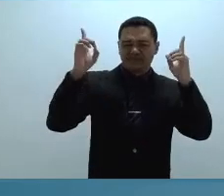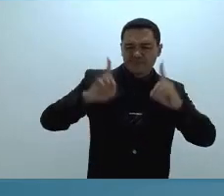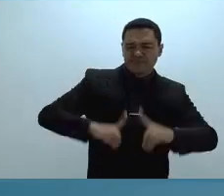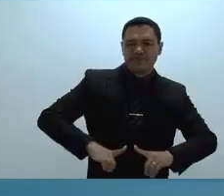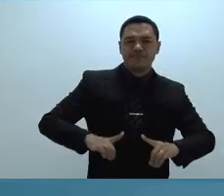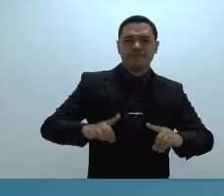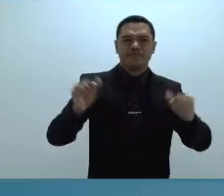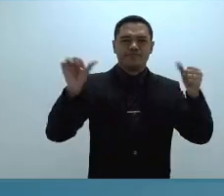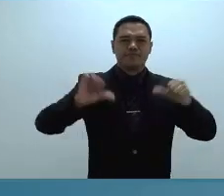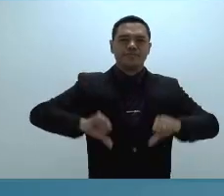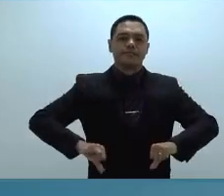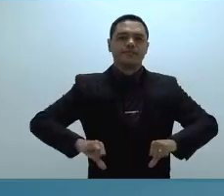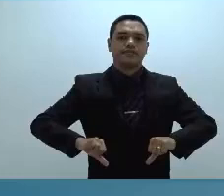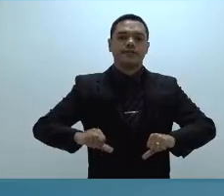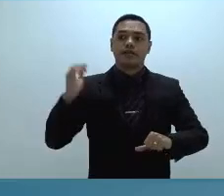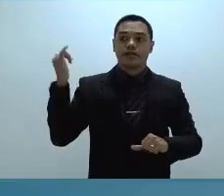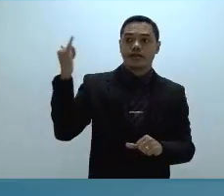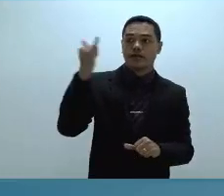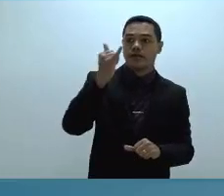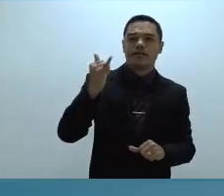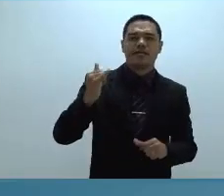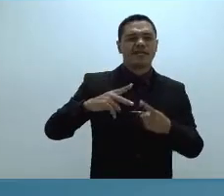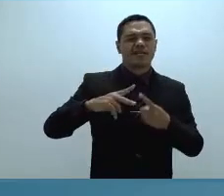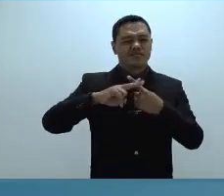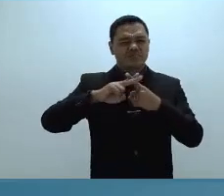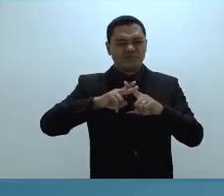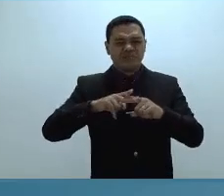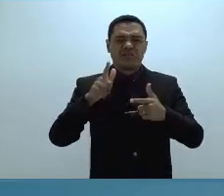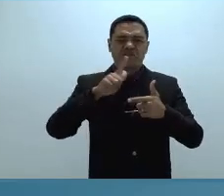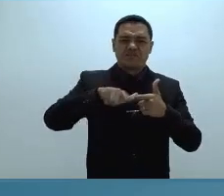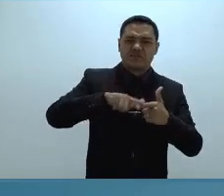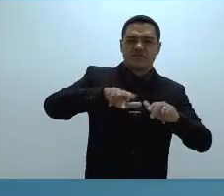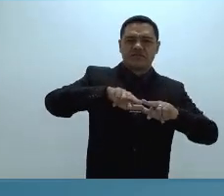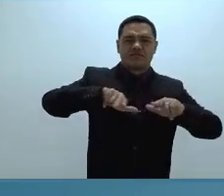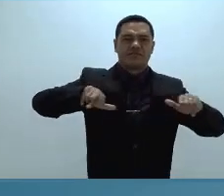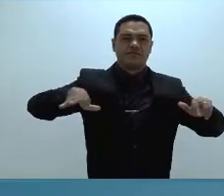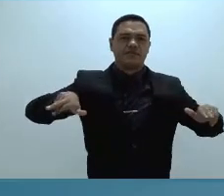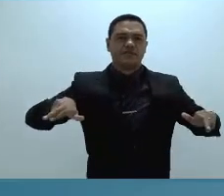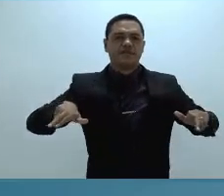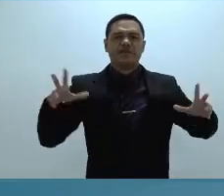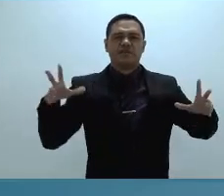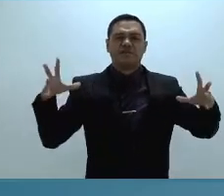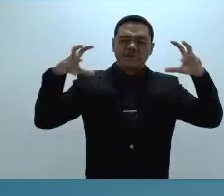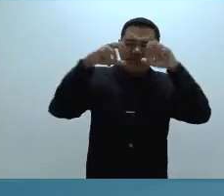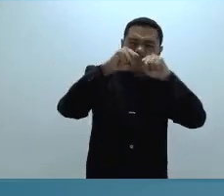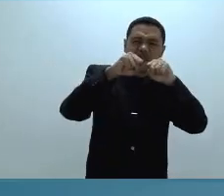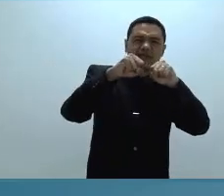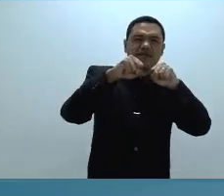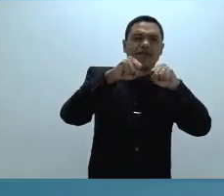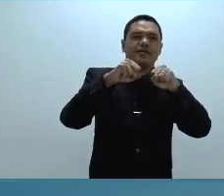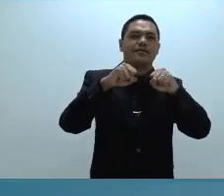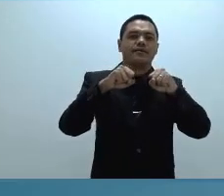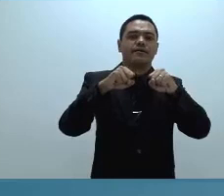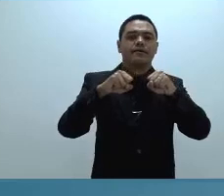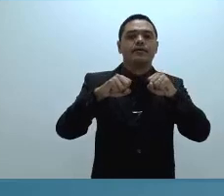de energia elétrica, problemas técnicos, rede de distribuição, apagão, natureza de serviço